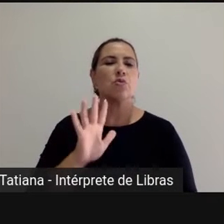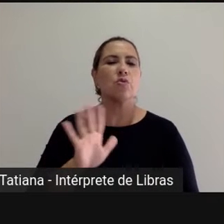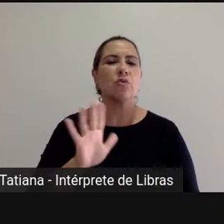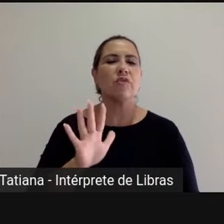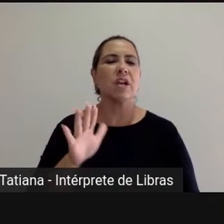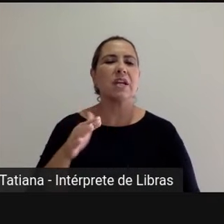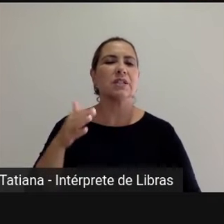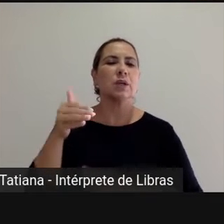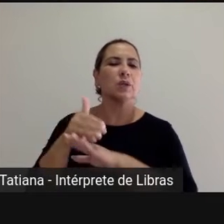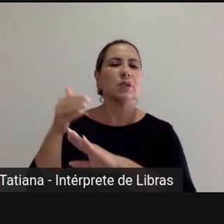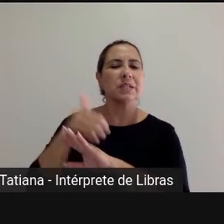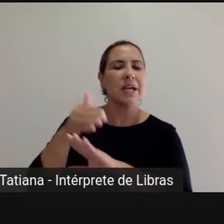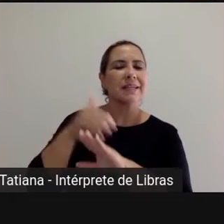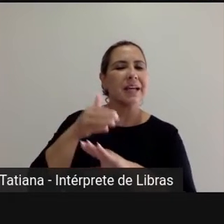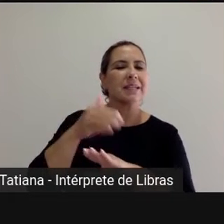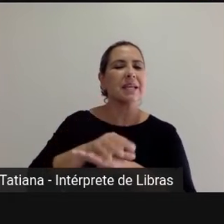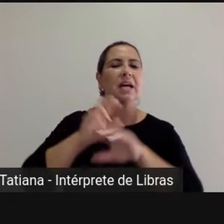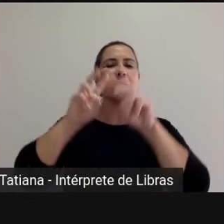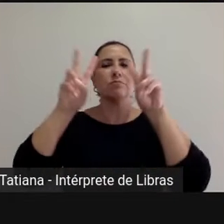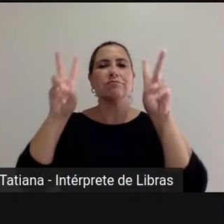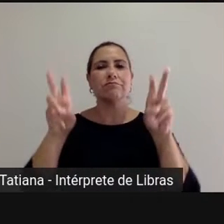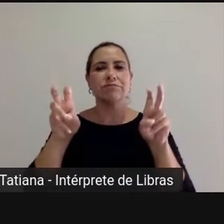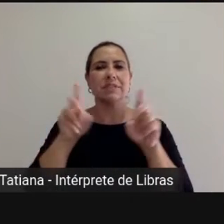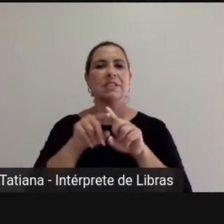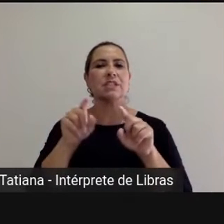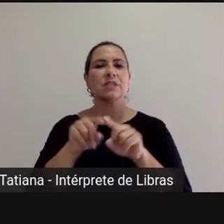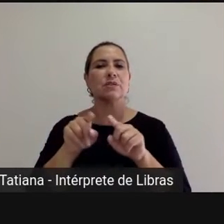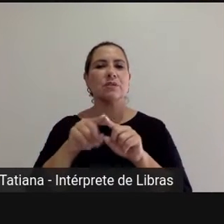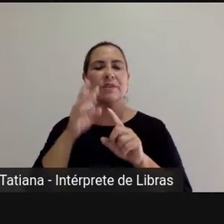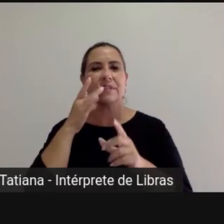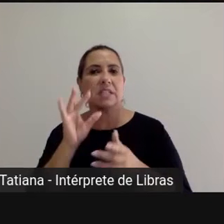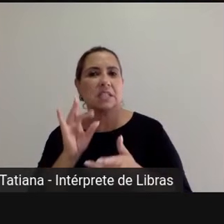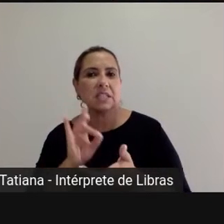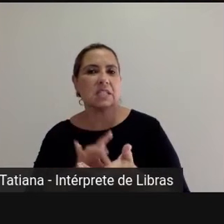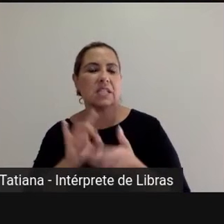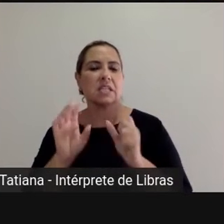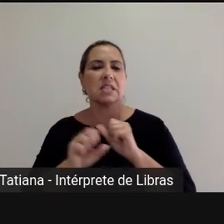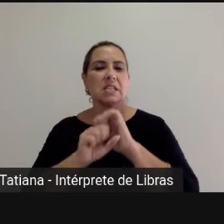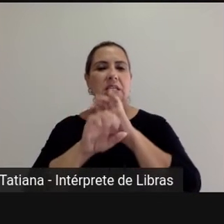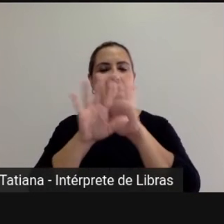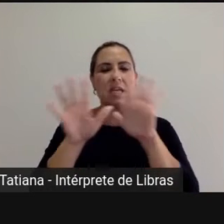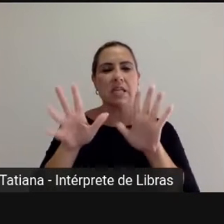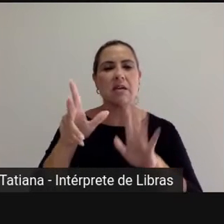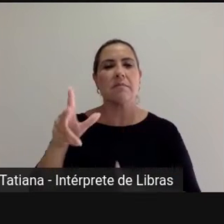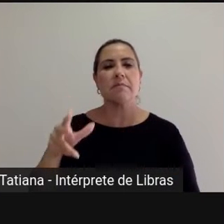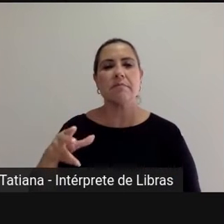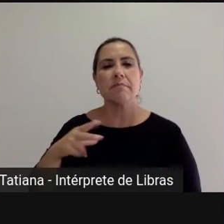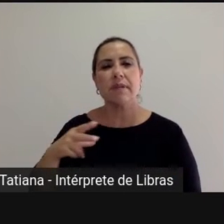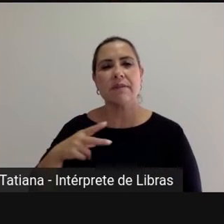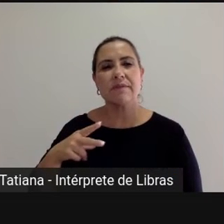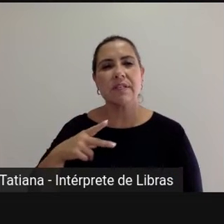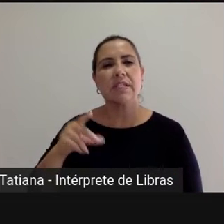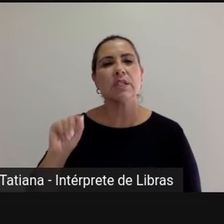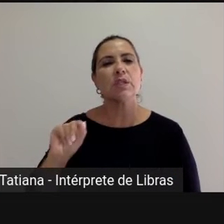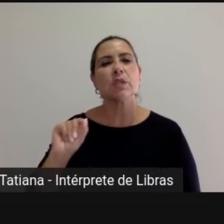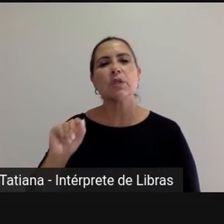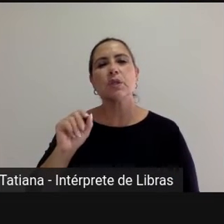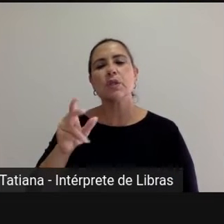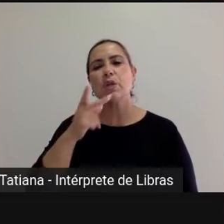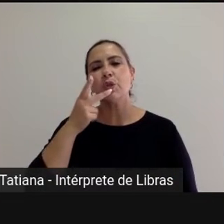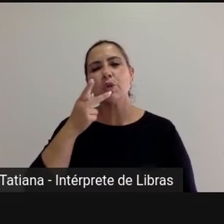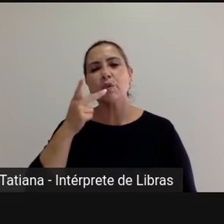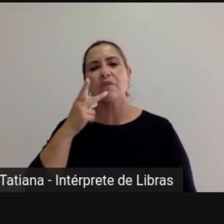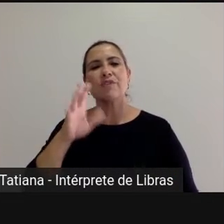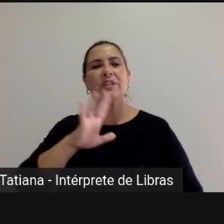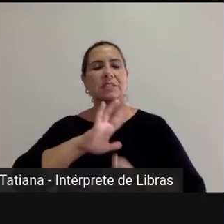a um conteúdo que seja verossímil, de transparência, de privacidade. Eu estou falando também aqui de exclusão